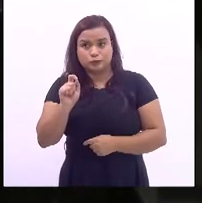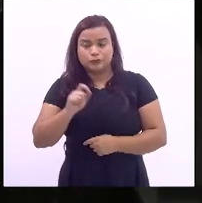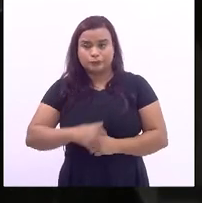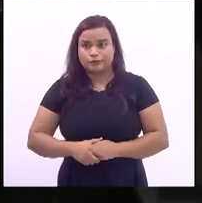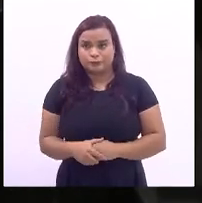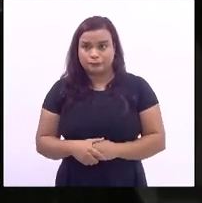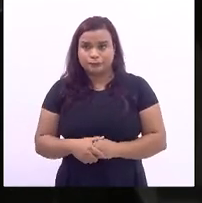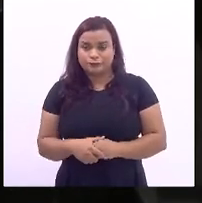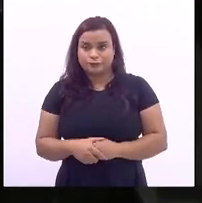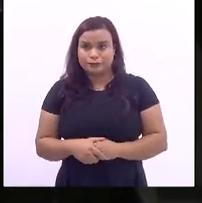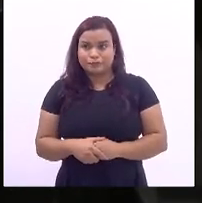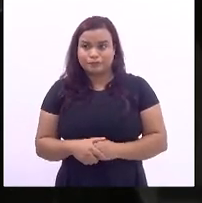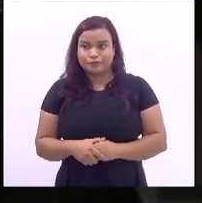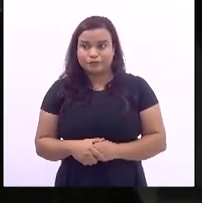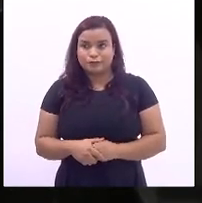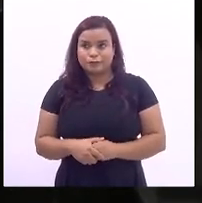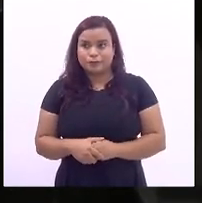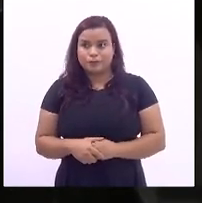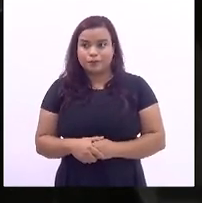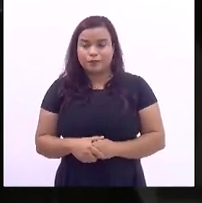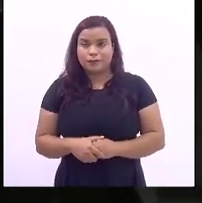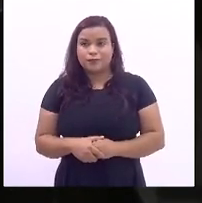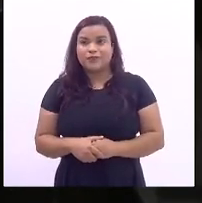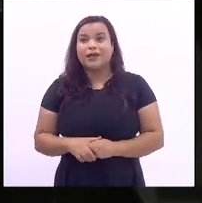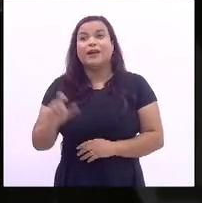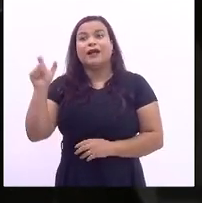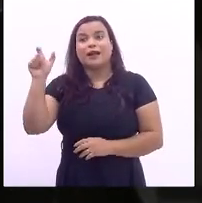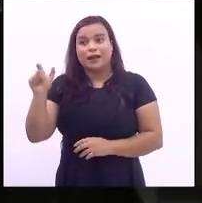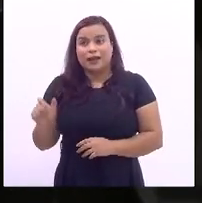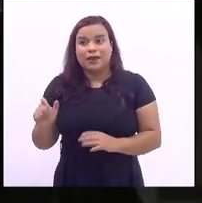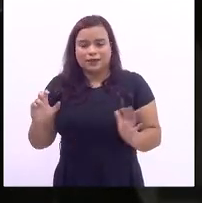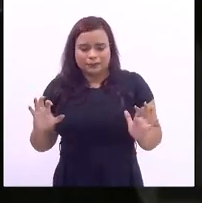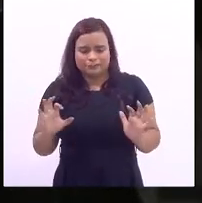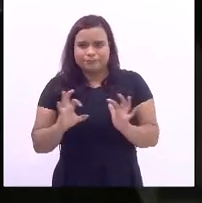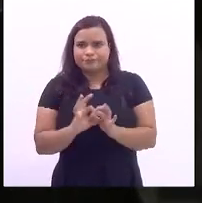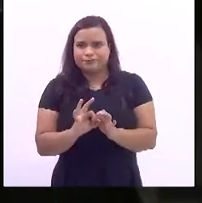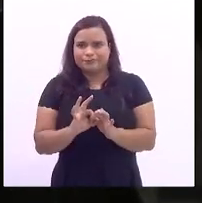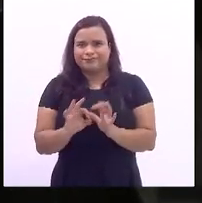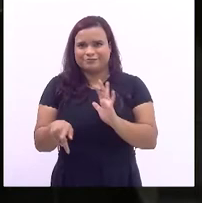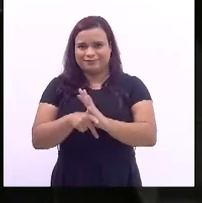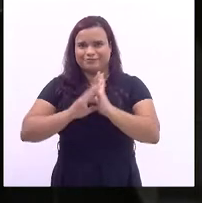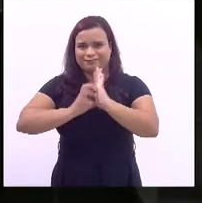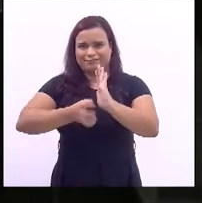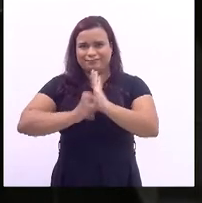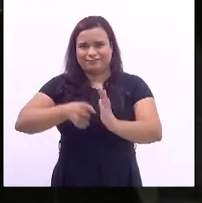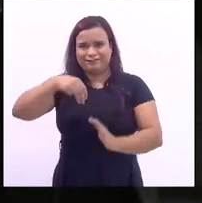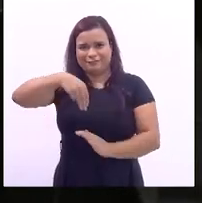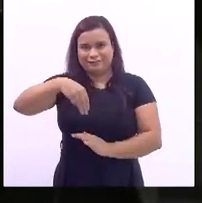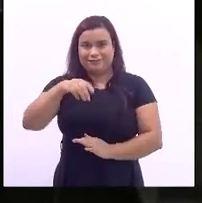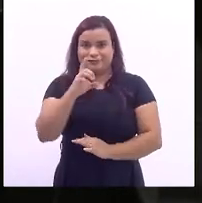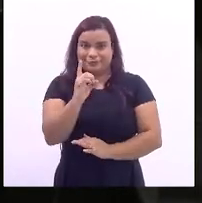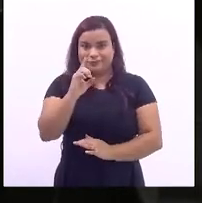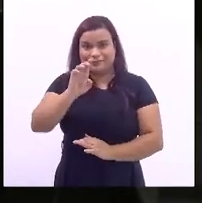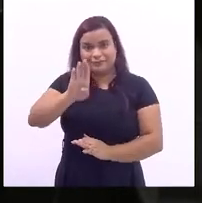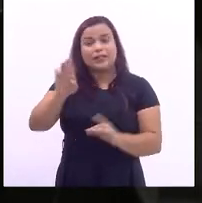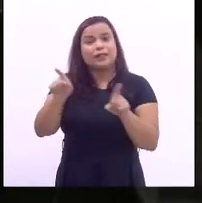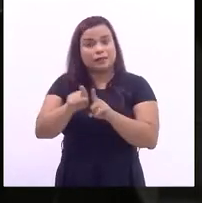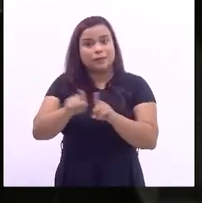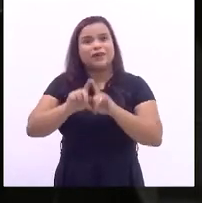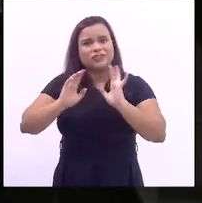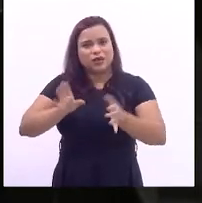e como filiado do MDB foi candidato a Governador